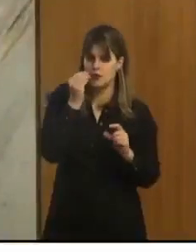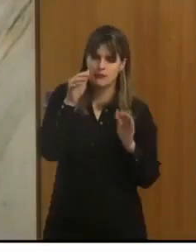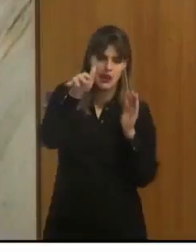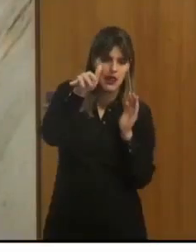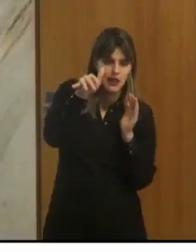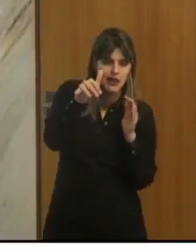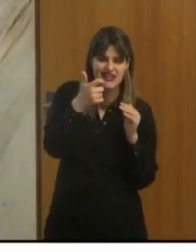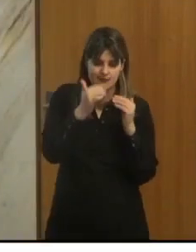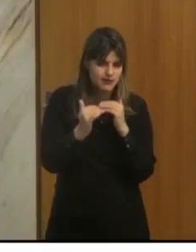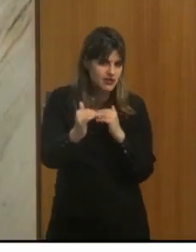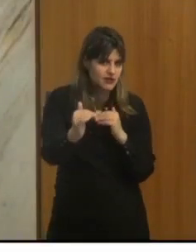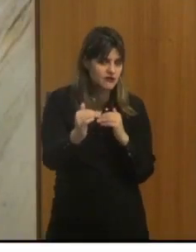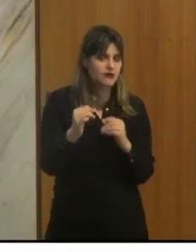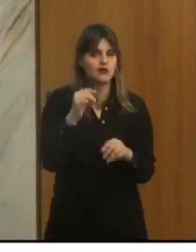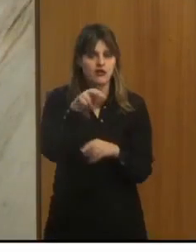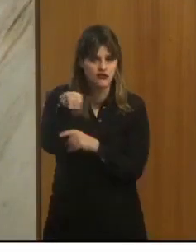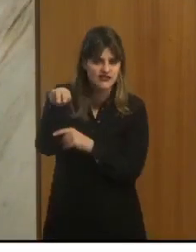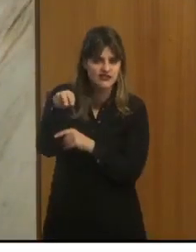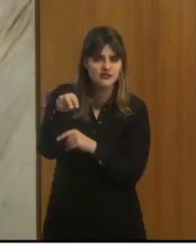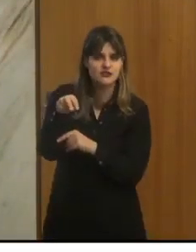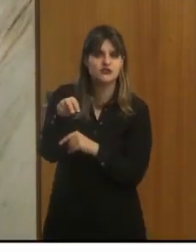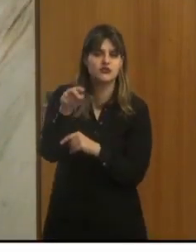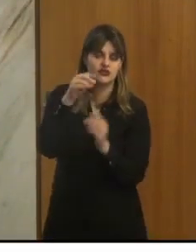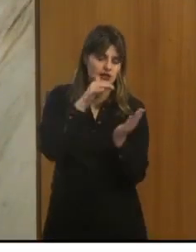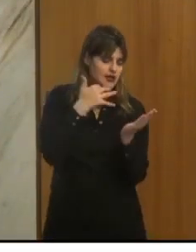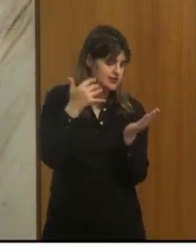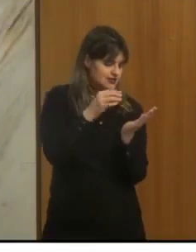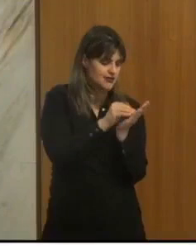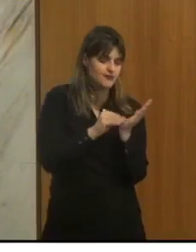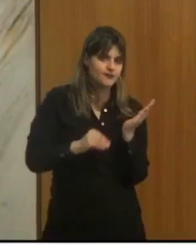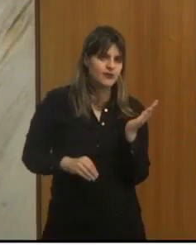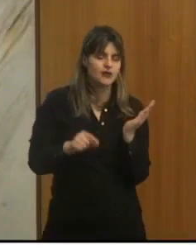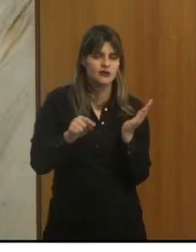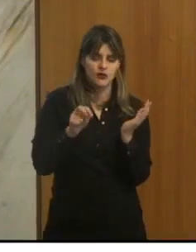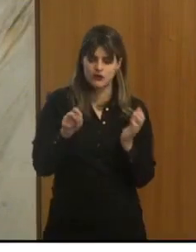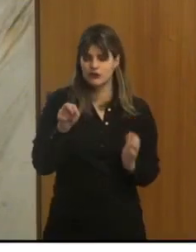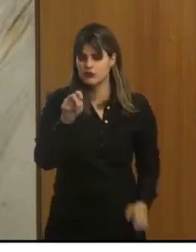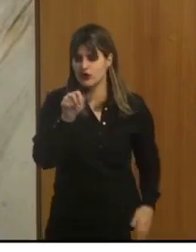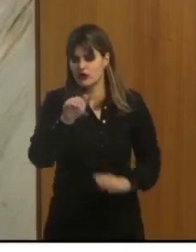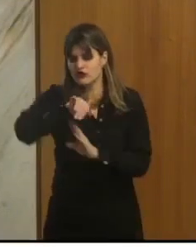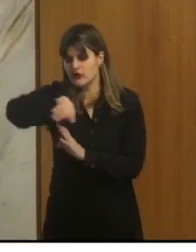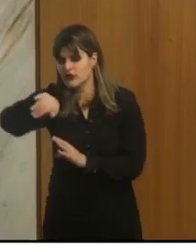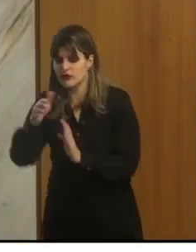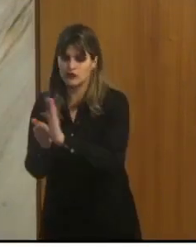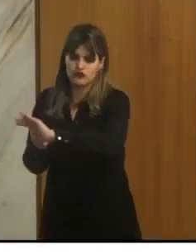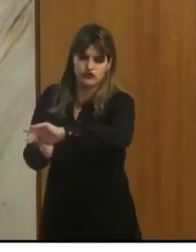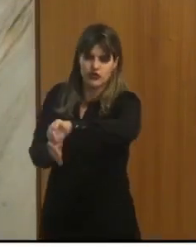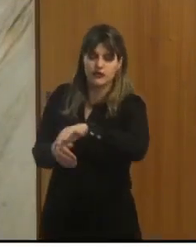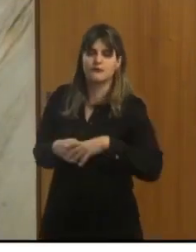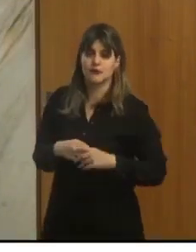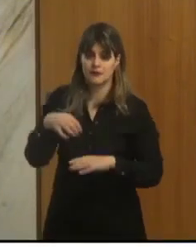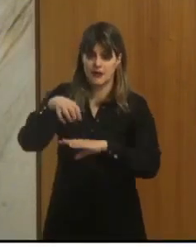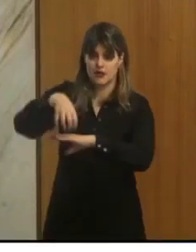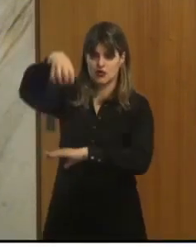assentaria o piso, e as visitações fazem uma descrição muito engraçada. Entra-se, sobe-se umas escadas, entra-se para a direita, entra-se para a esquerda. E esta